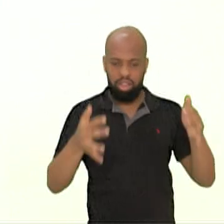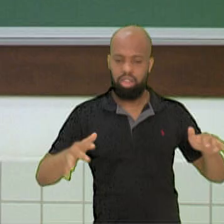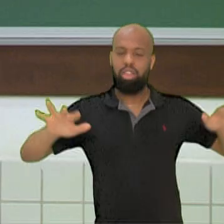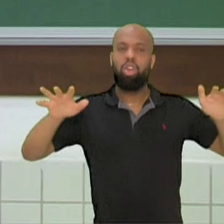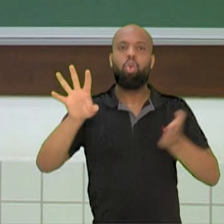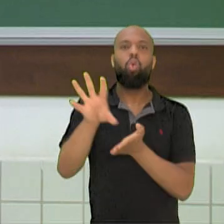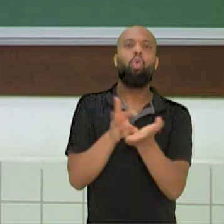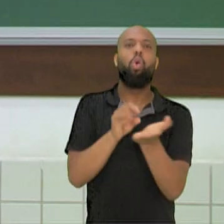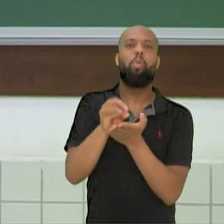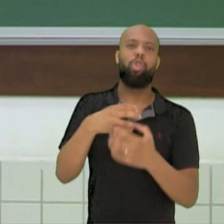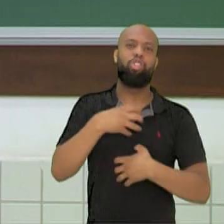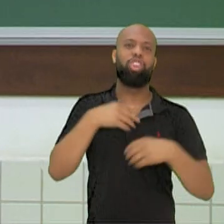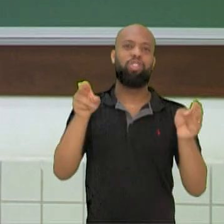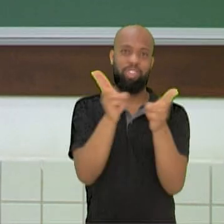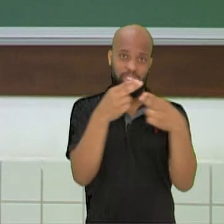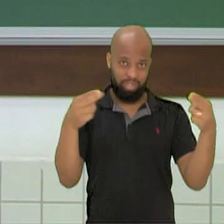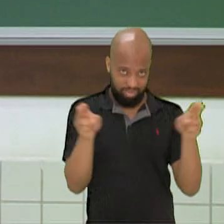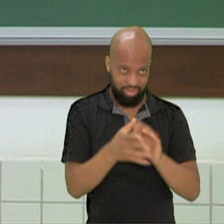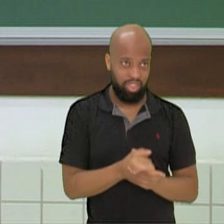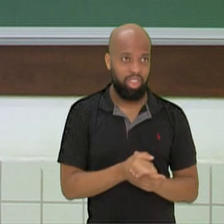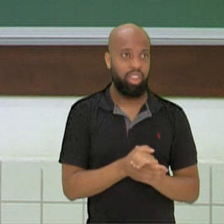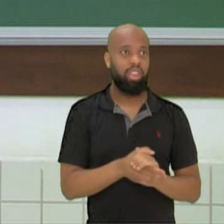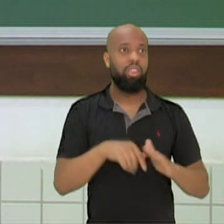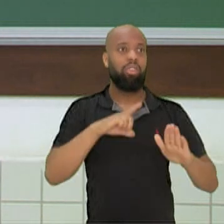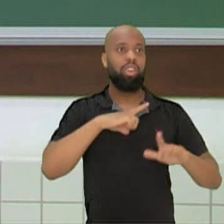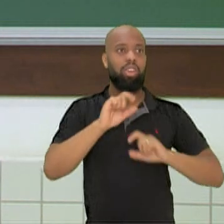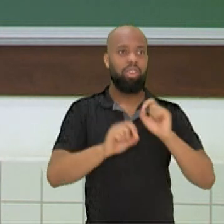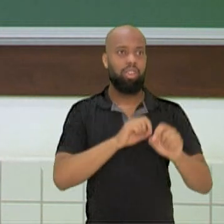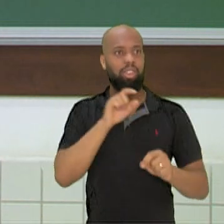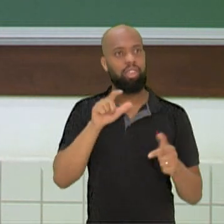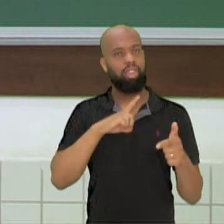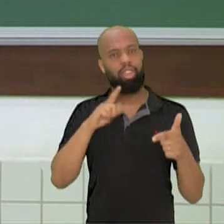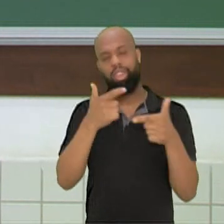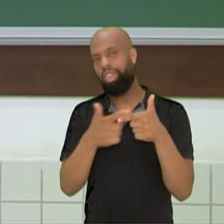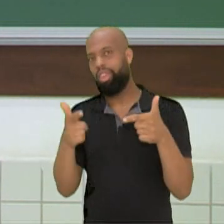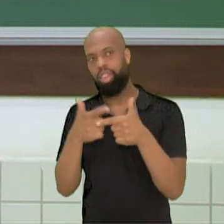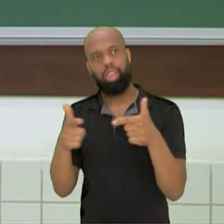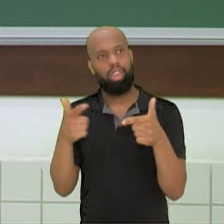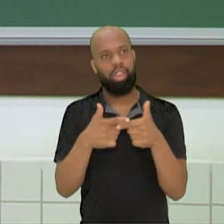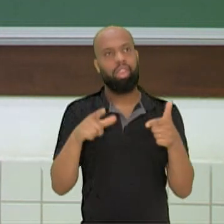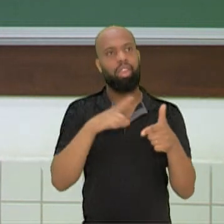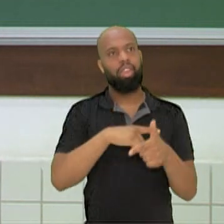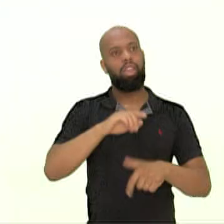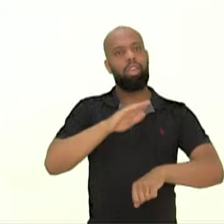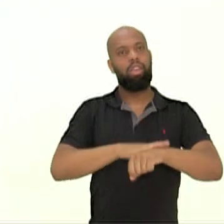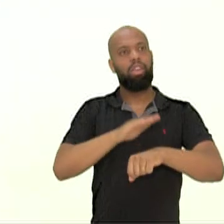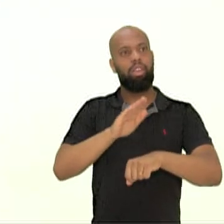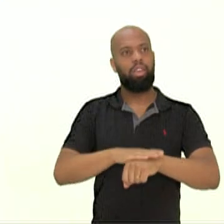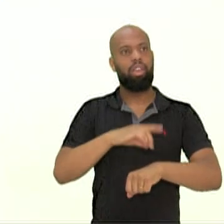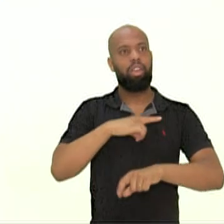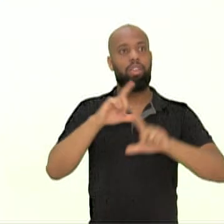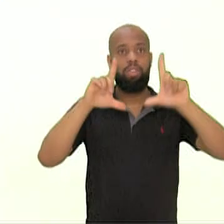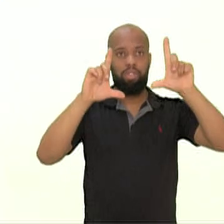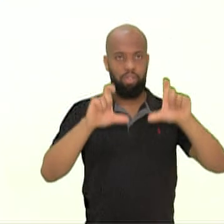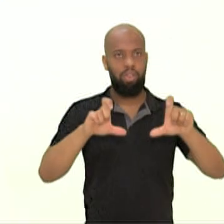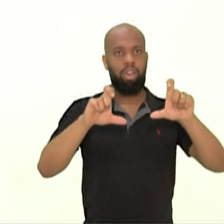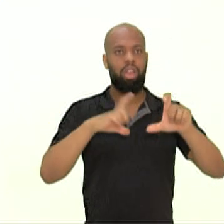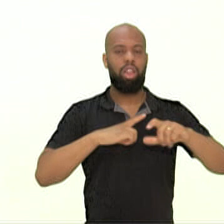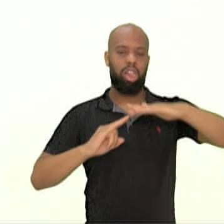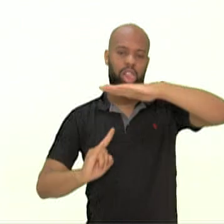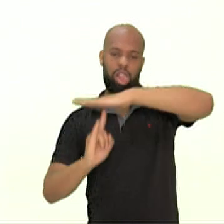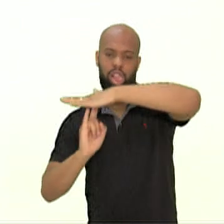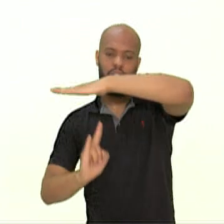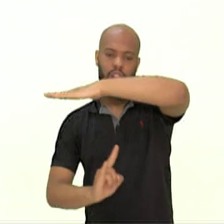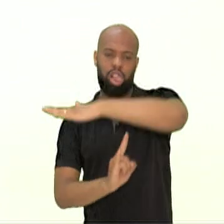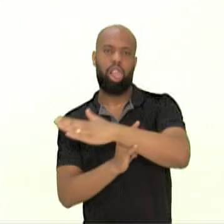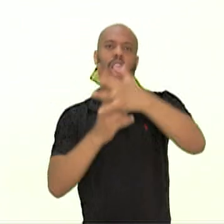essa movimentação e aí simplesmente a ponte entrou em colapso. E aí ela tem o exato momento que foi fotografado que ela colapsou,